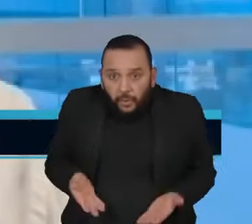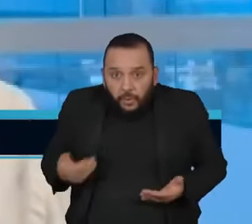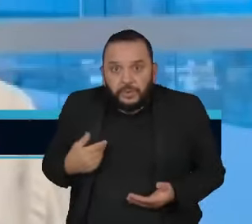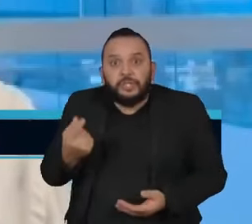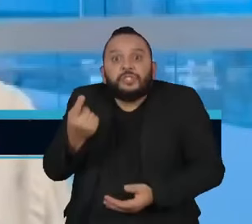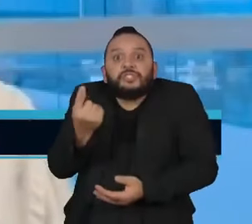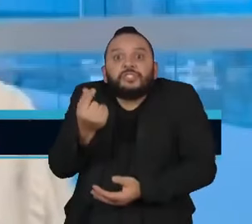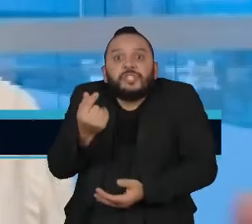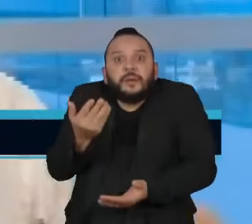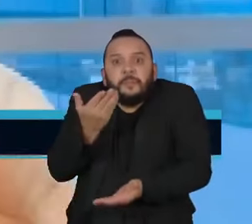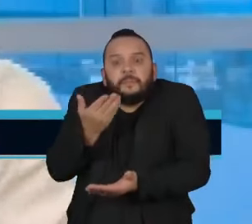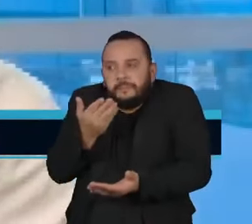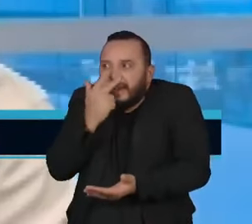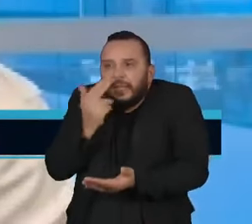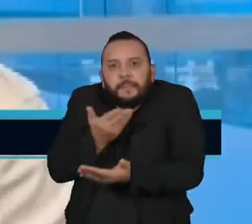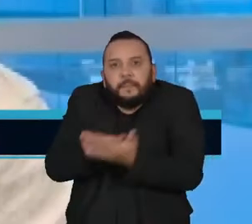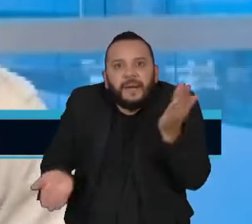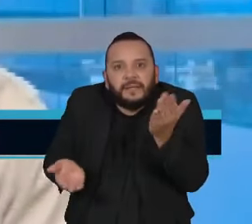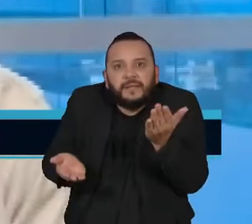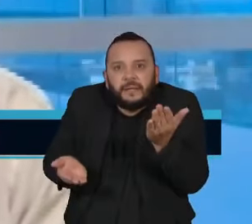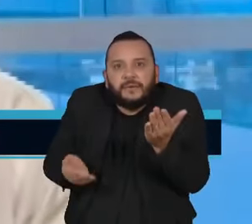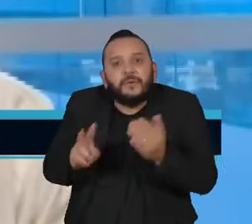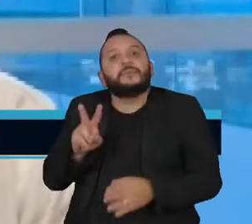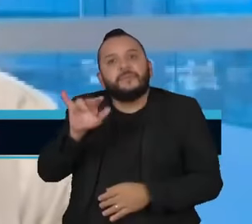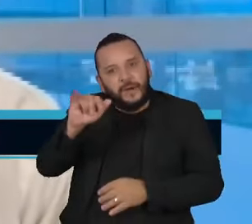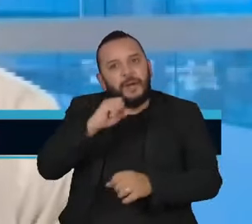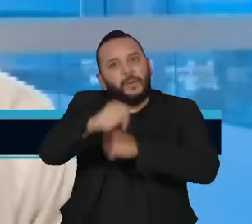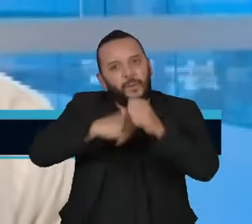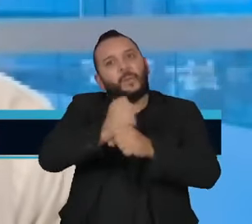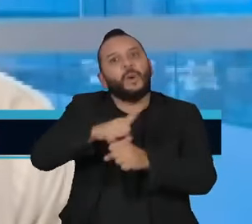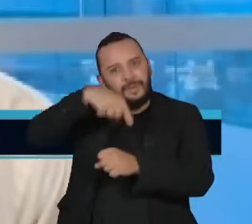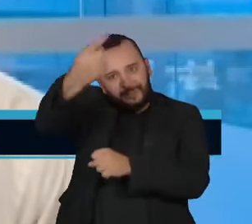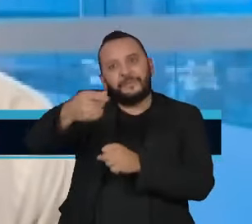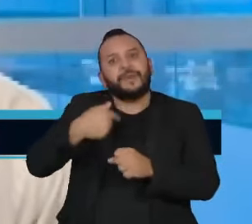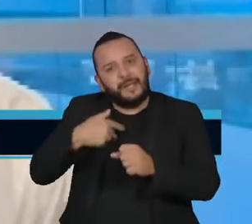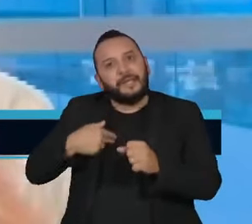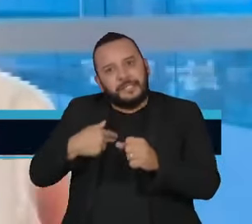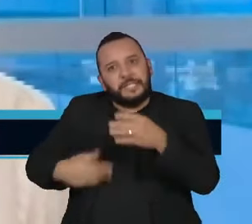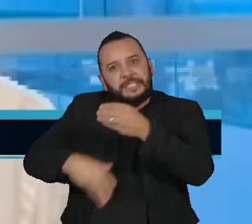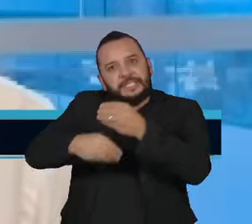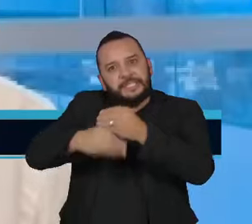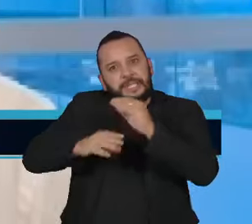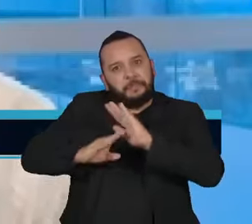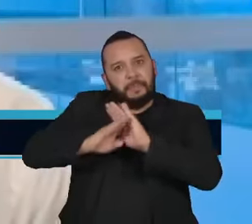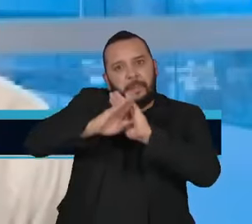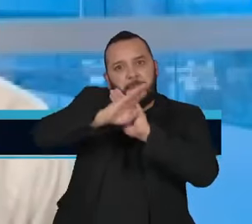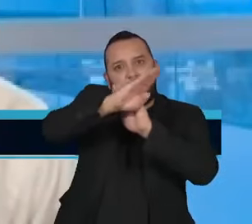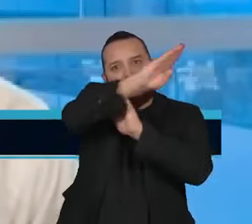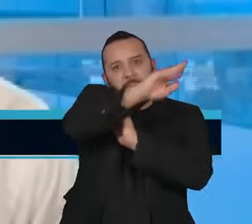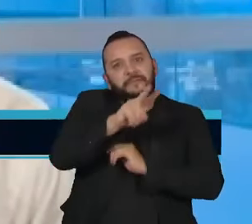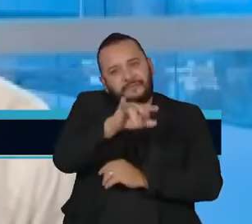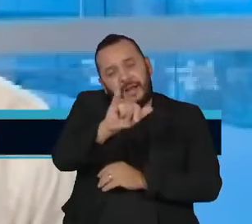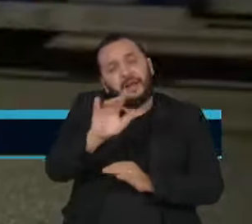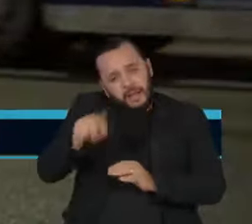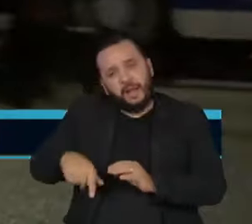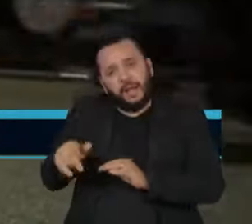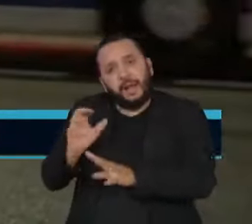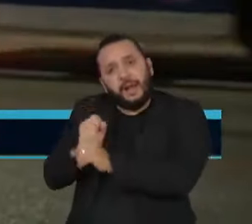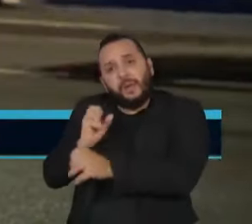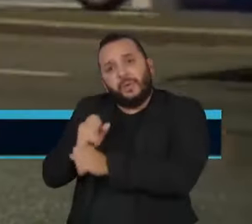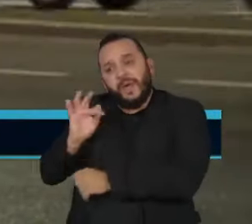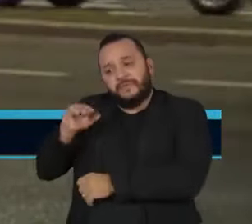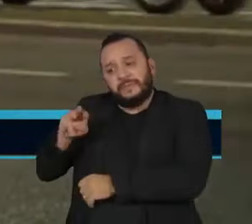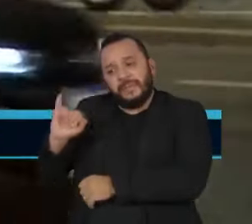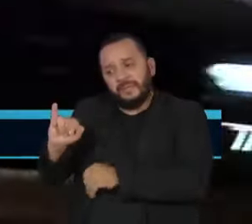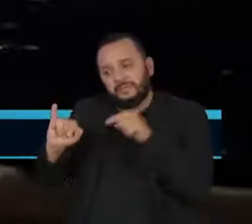de gerar de crescimento esse ano vai ser recompensado em 2025 na visão do FMI. Ao